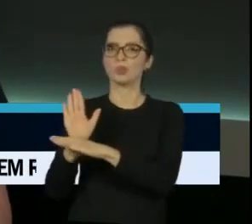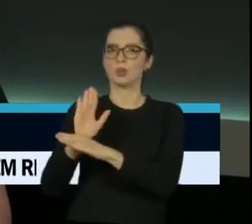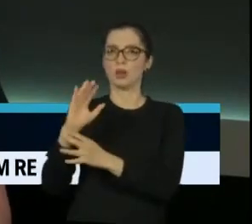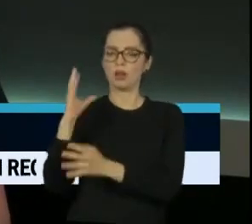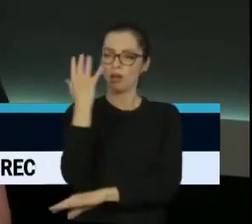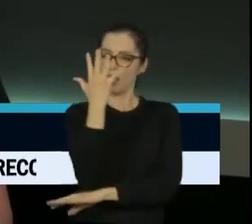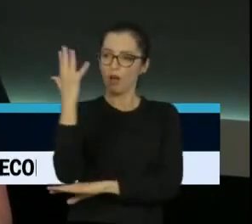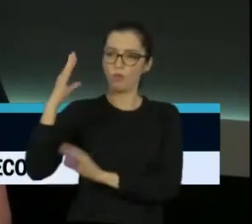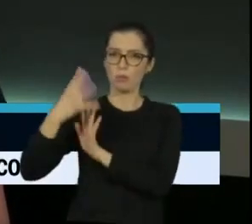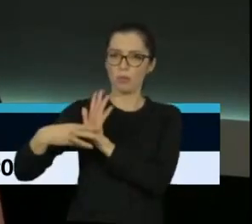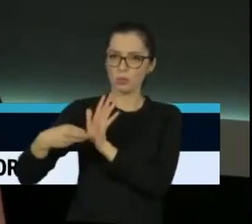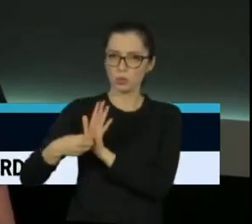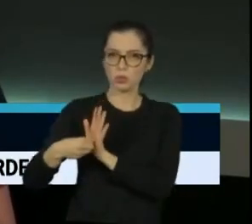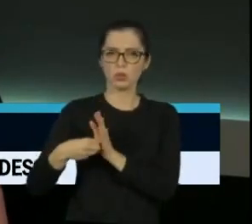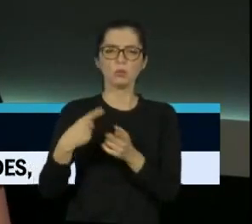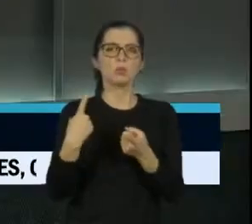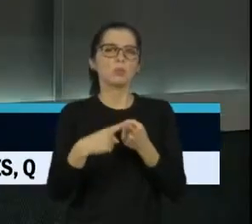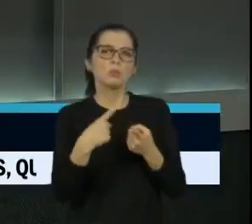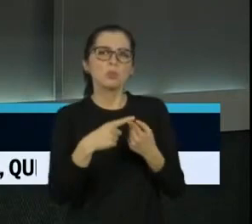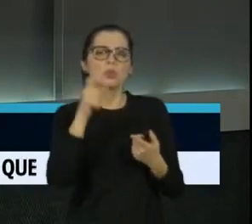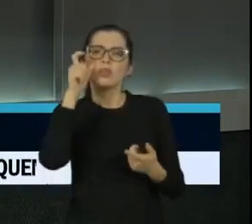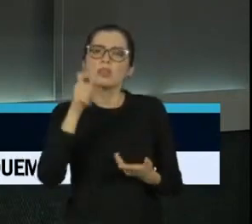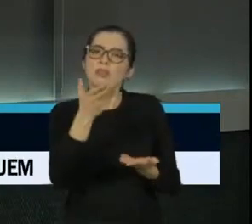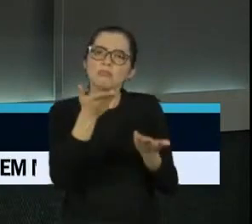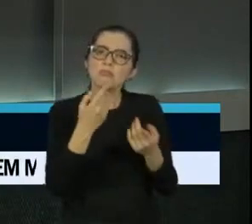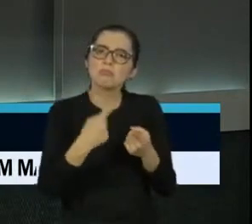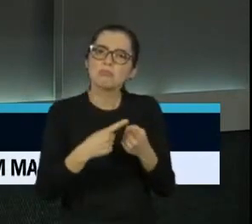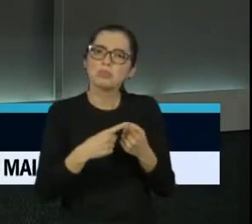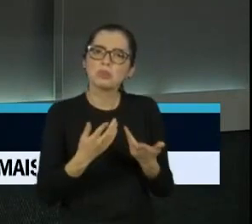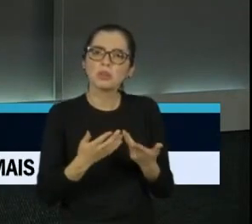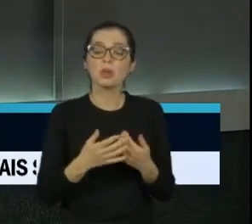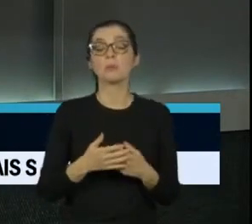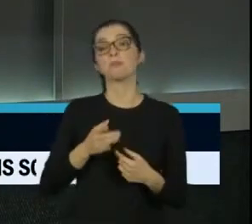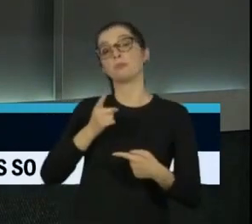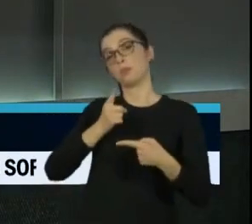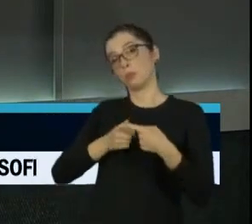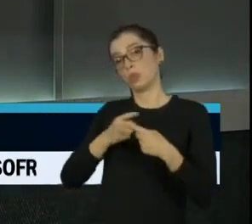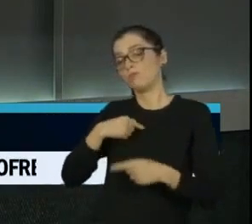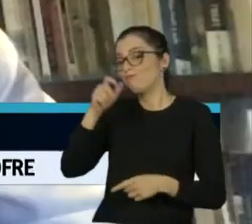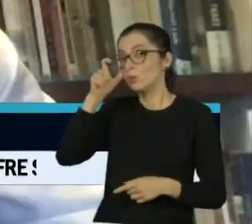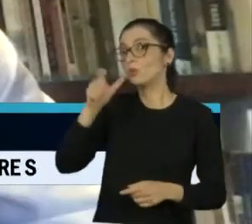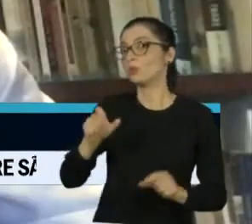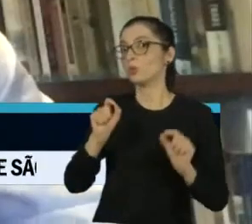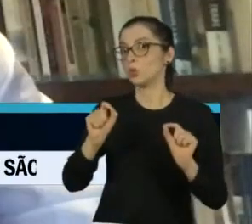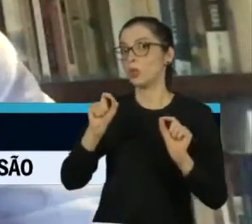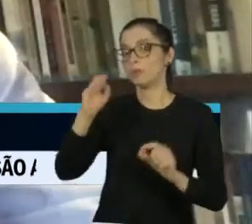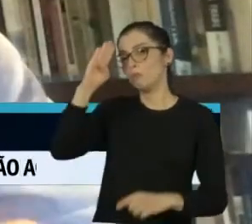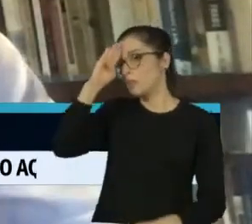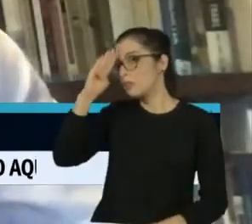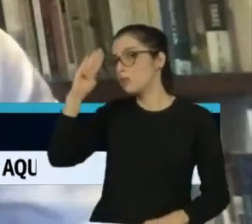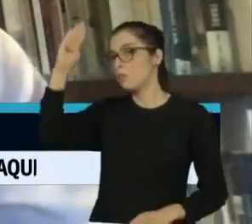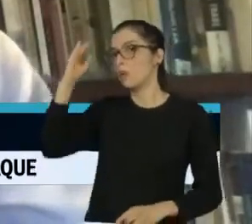Amazônia. Por que esse interesse dos bancos? Olha, eu acho que o interesse vem, em primeiro lugar, por nós